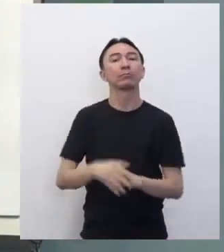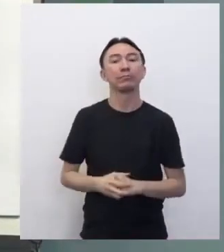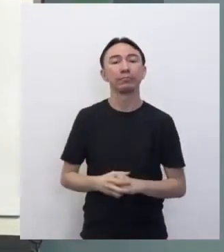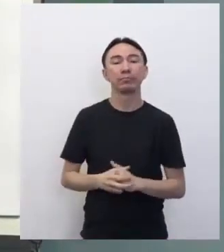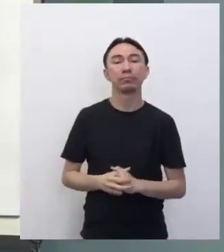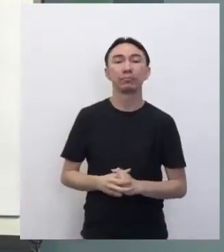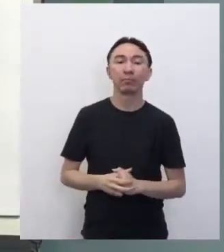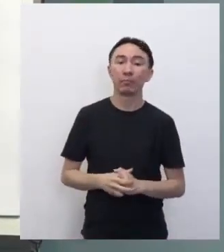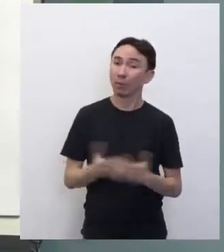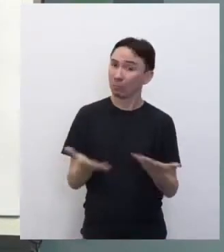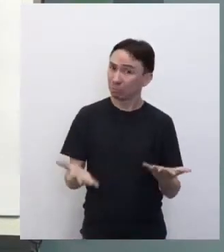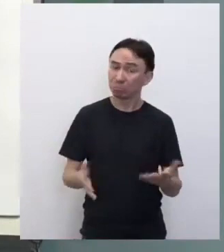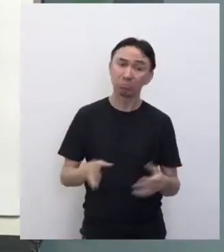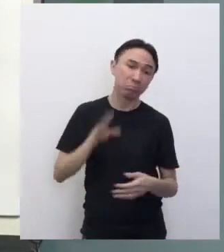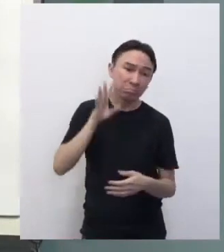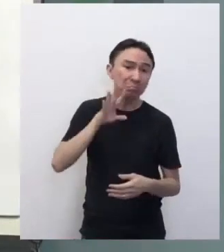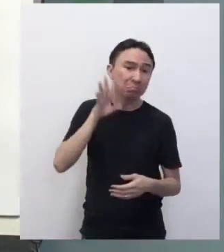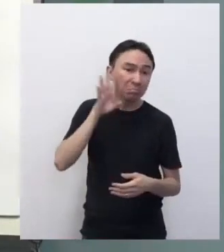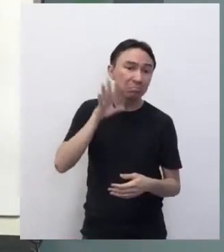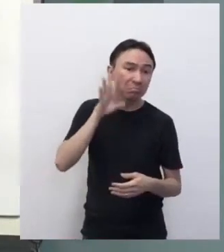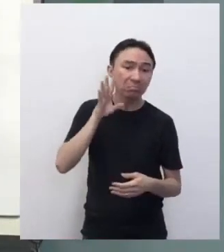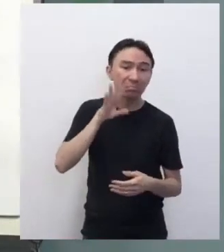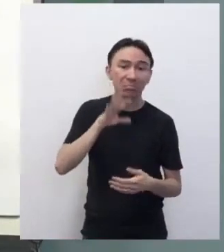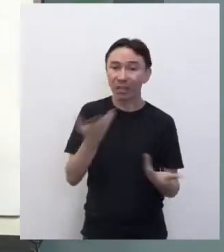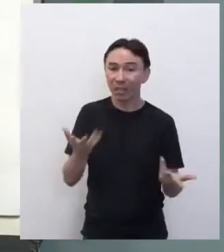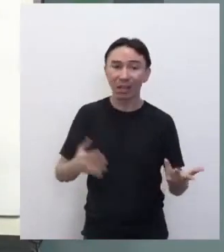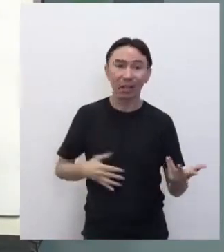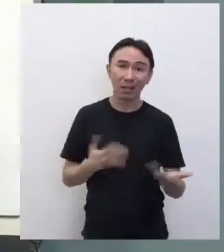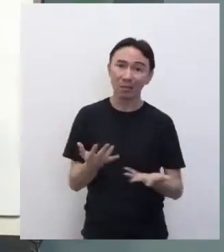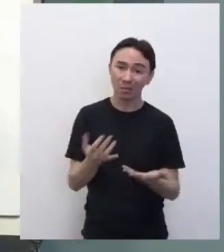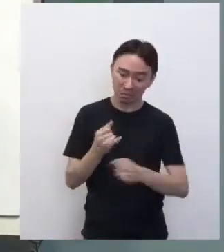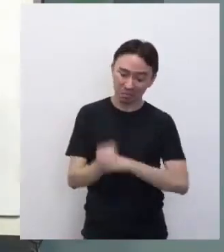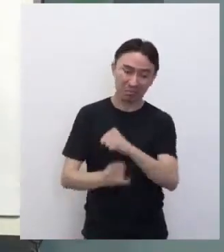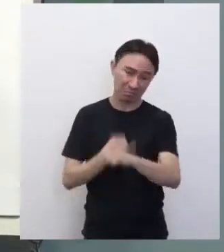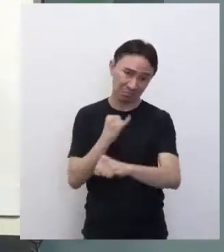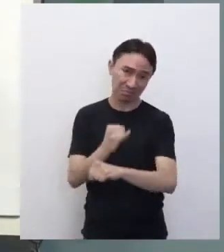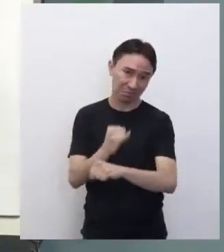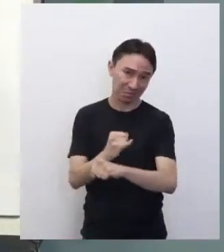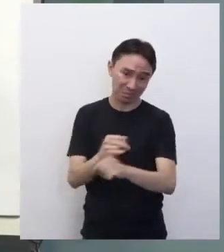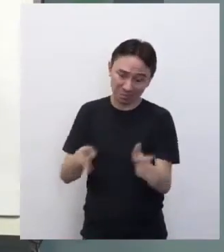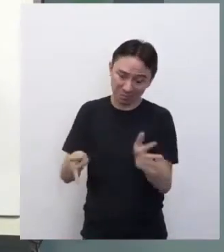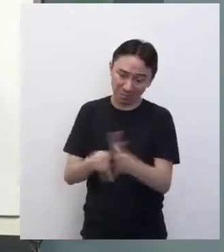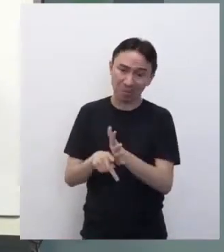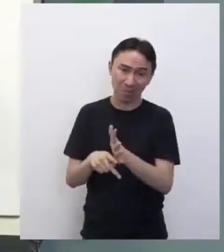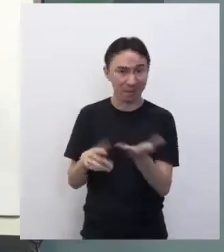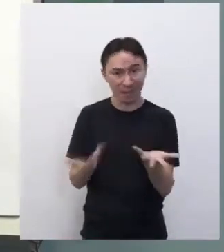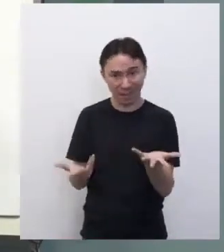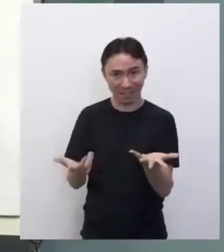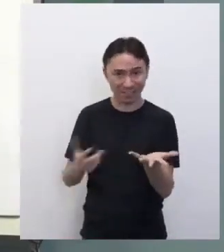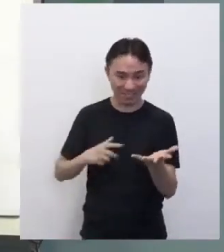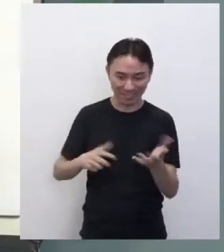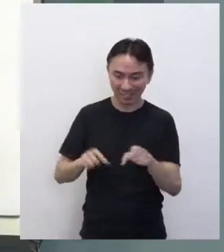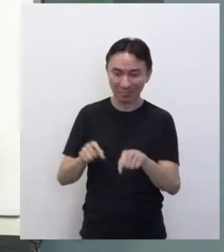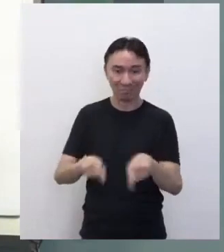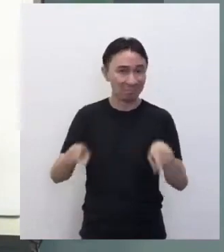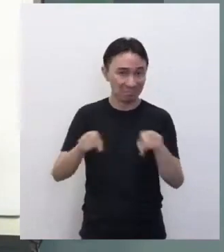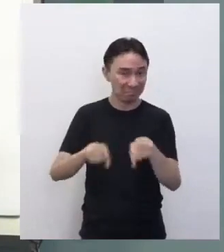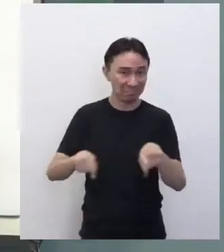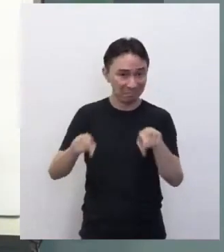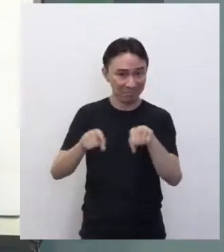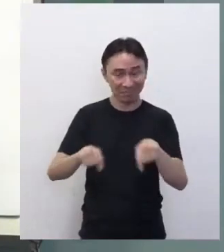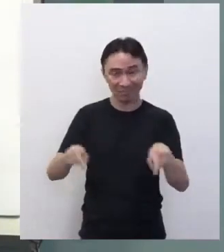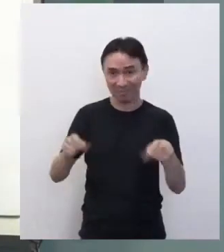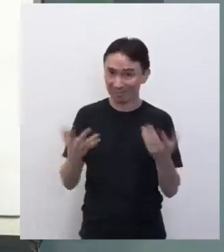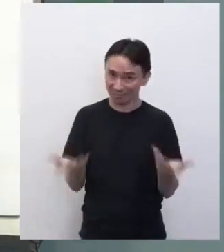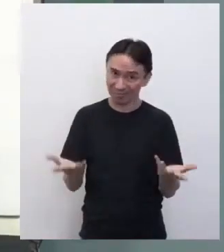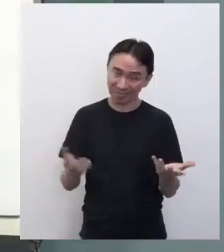que é interessante por ser uma revista de computação, né? Yeah, a volta do computer. Então, por isso que é uma curiosity aí, que é uma